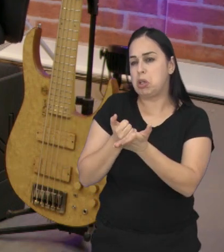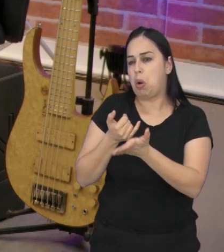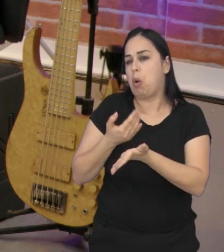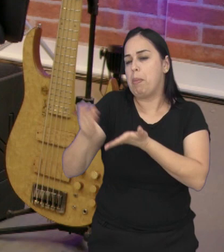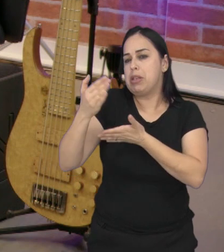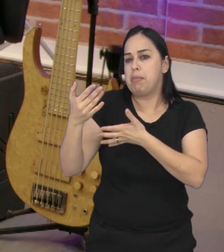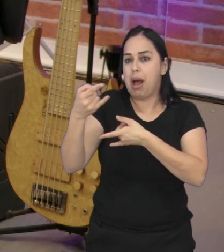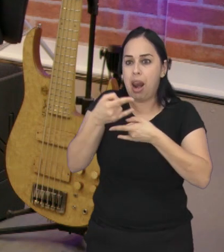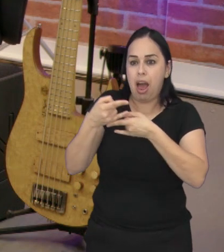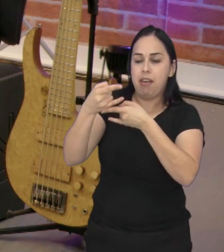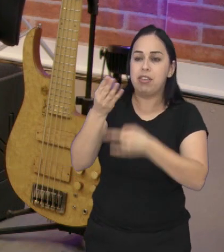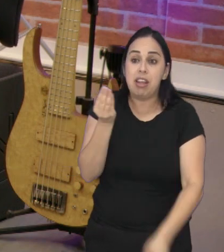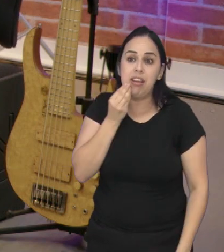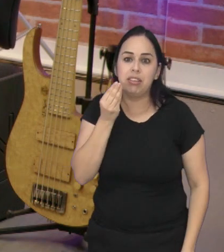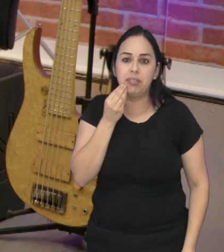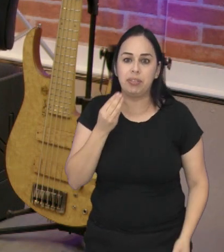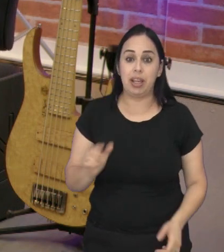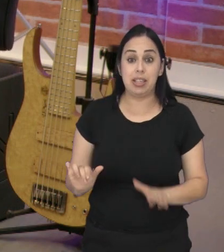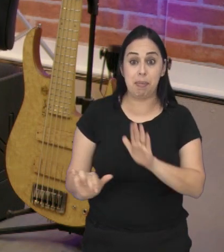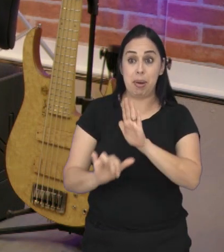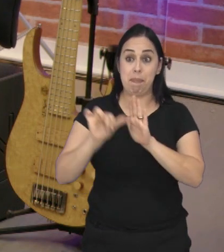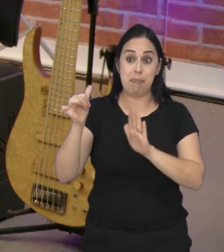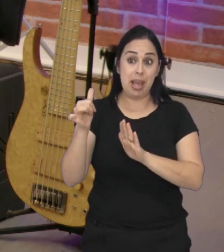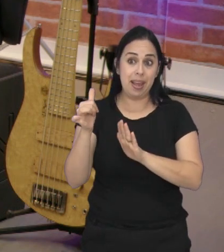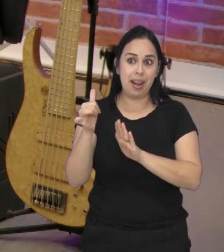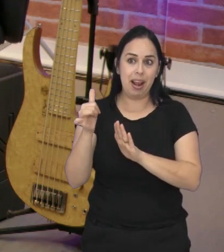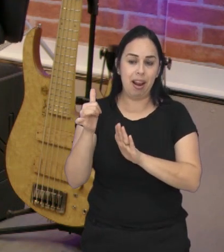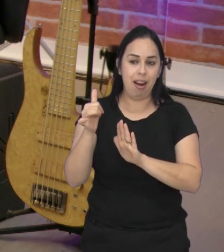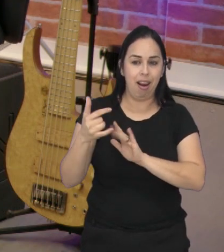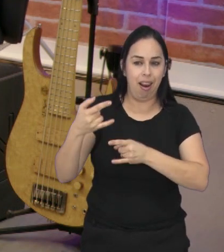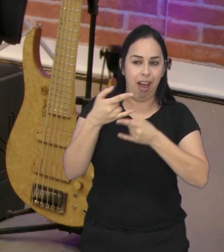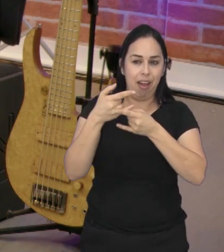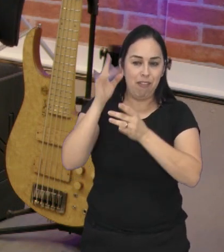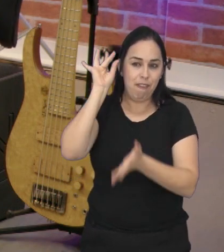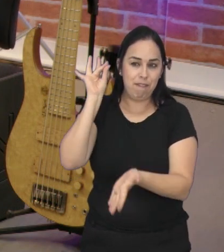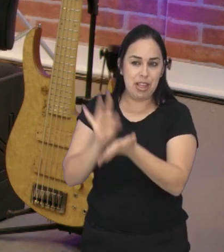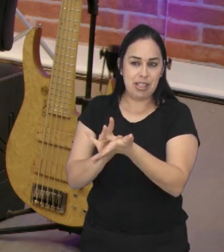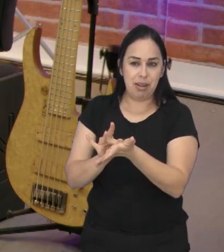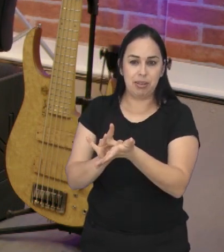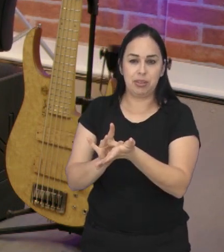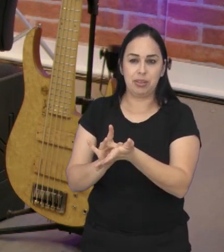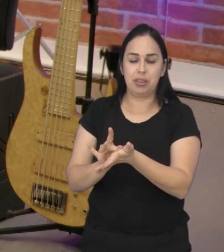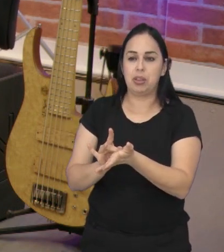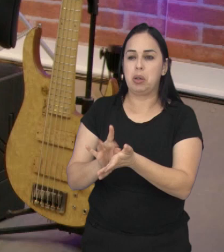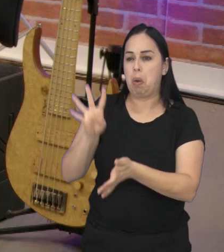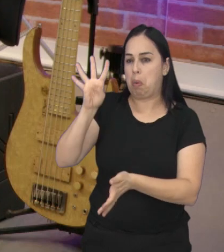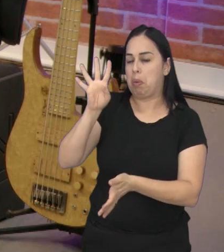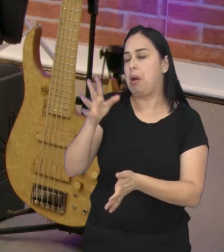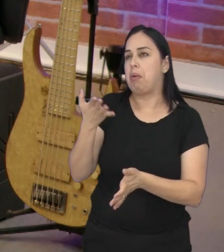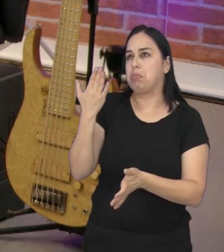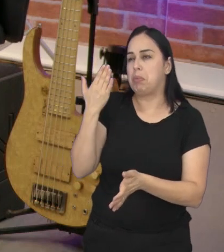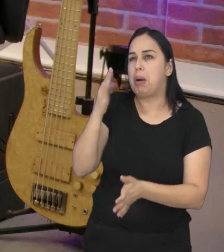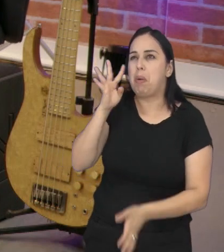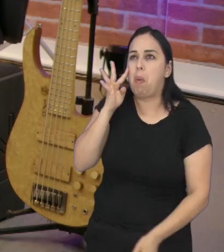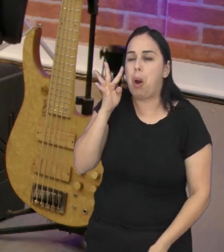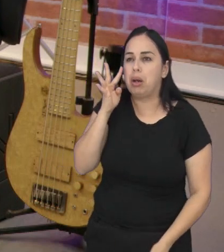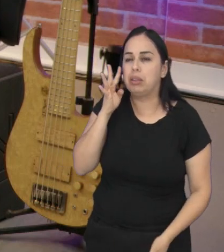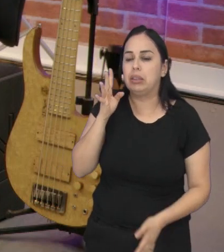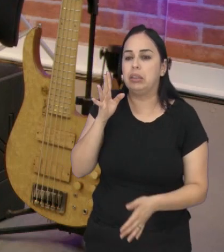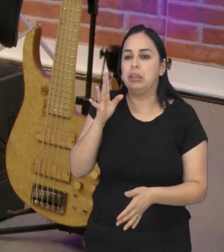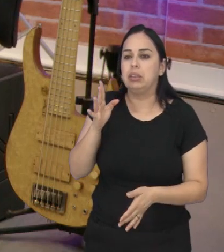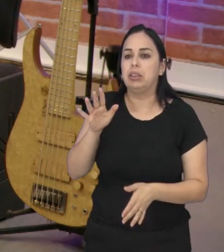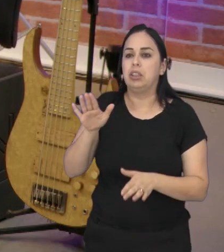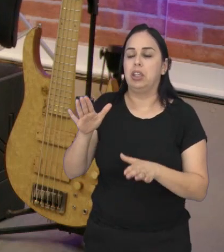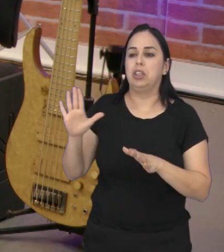teste, ver como funciona. E aí, essa aí foi a primeira live oficial, assim. A gente fez numa quarta-feira,